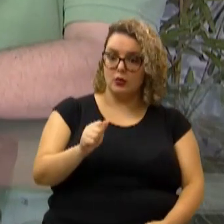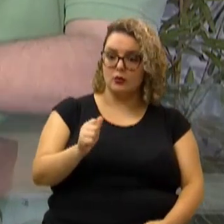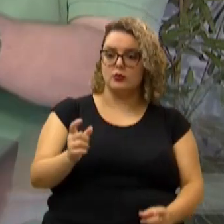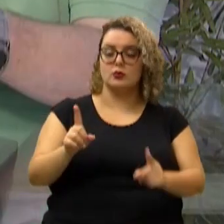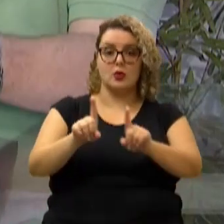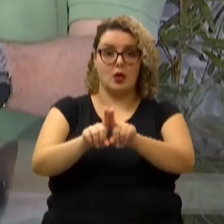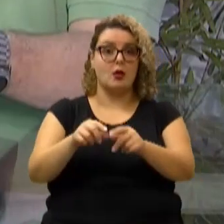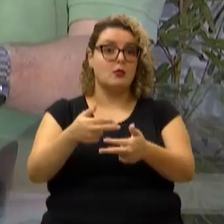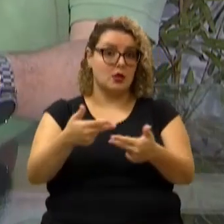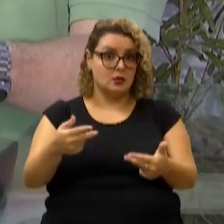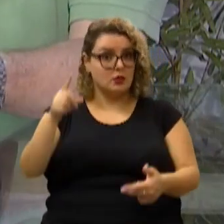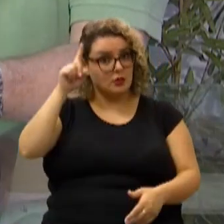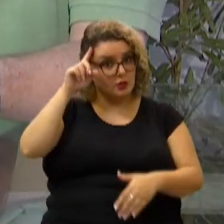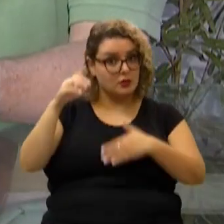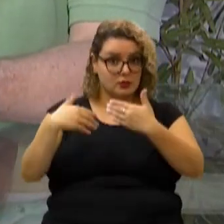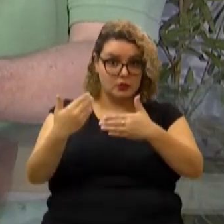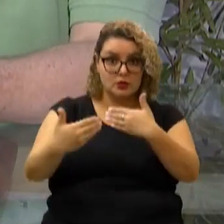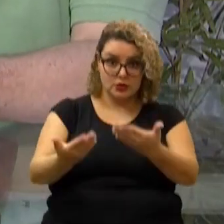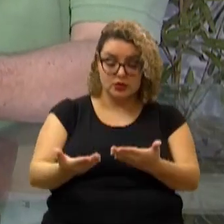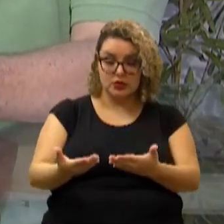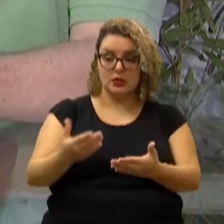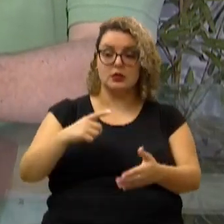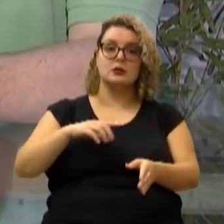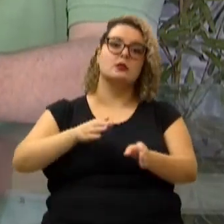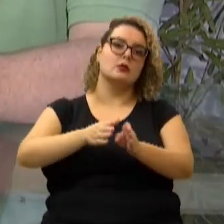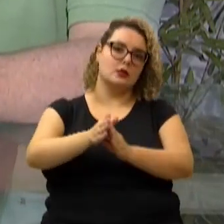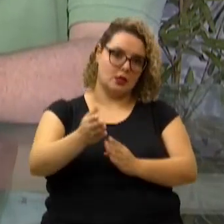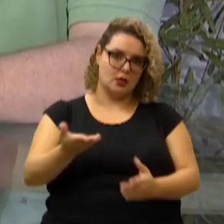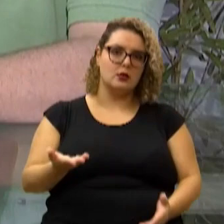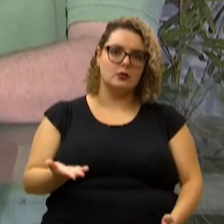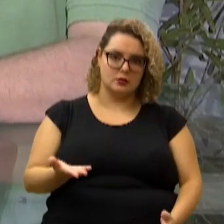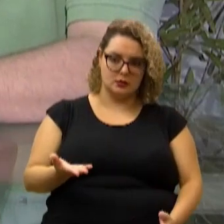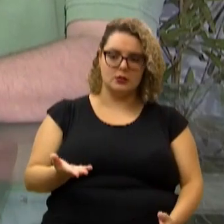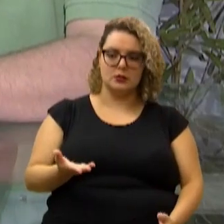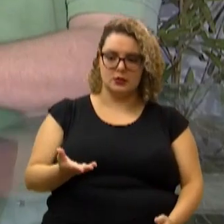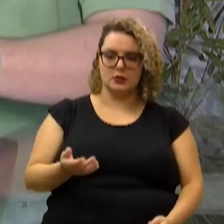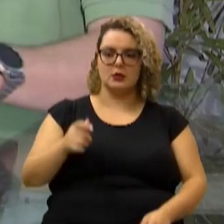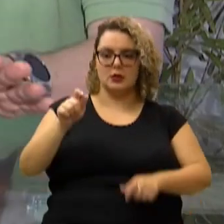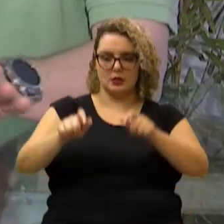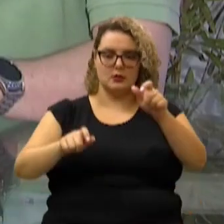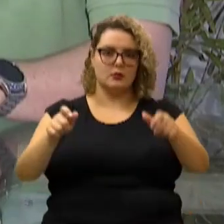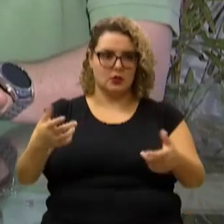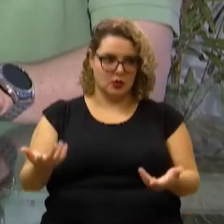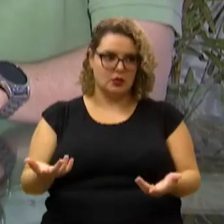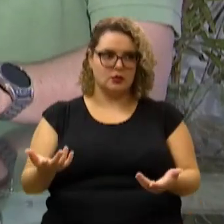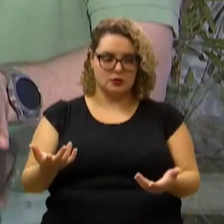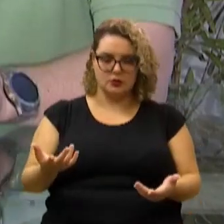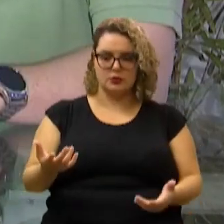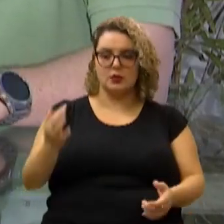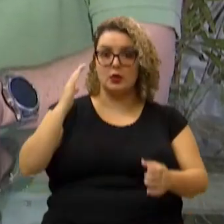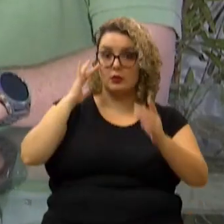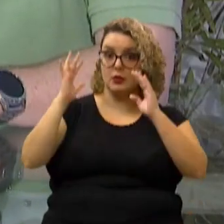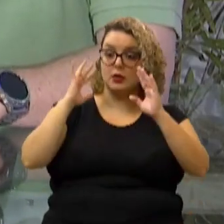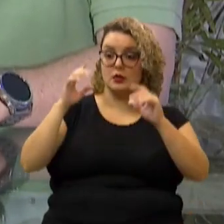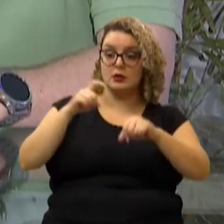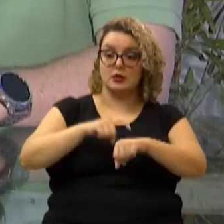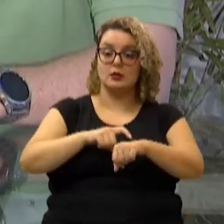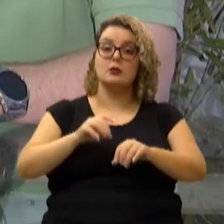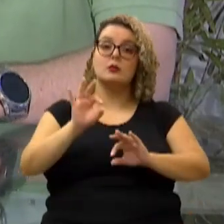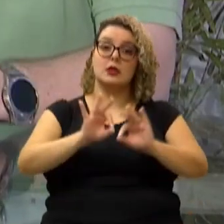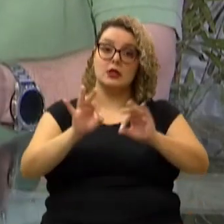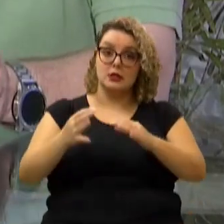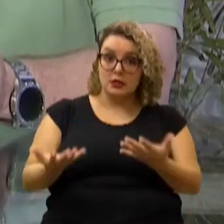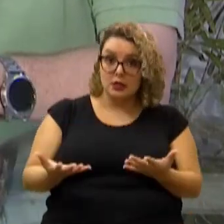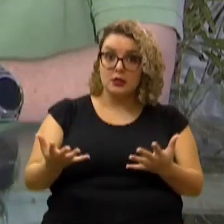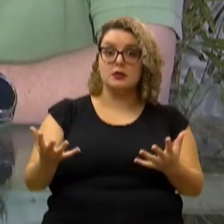conjunta para as coisas do dia a dia então eu recomendaria que assim as pessoas que estiverem pensando nesse